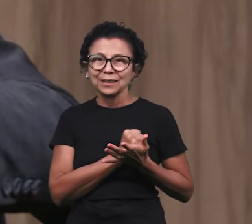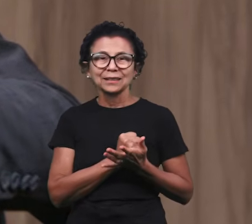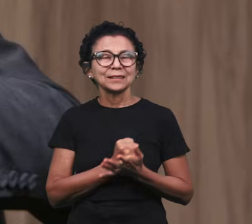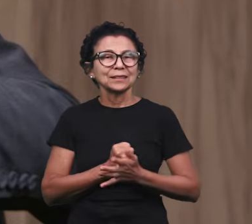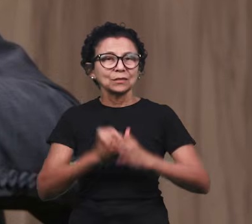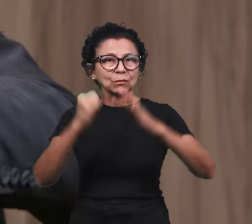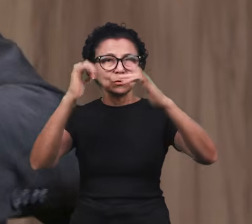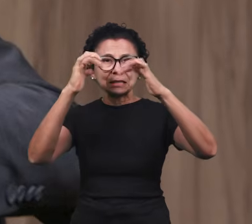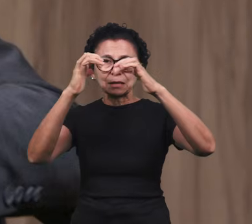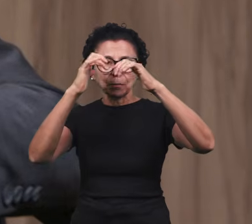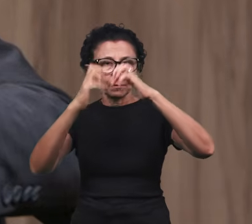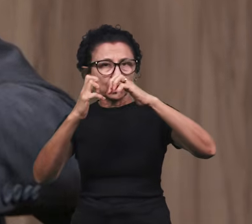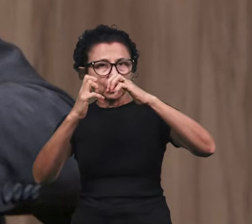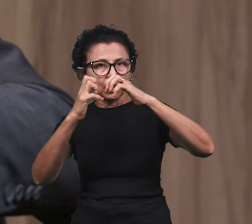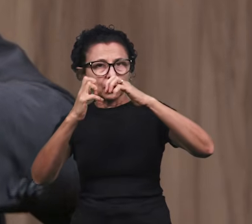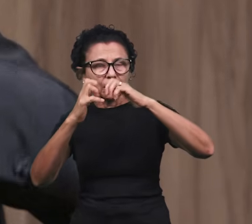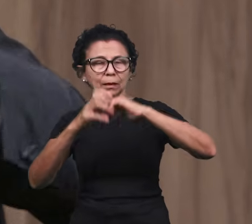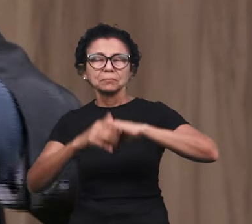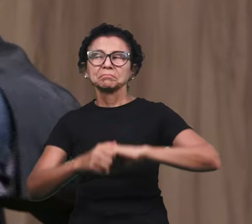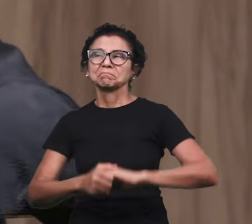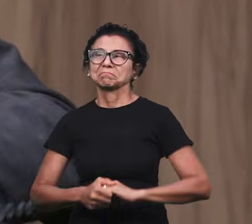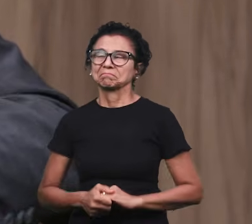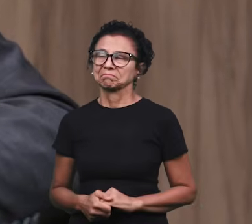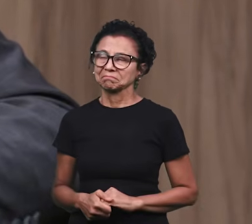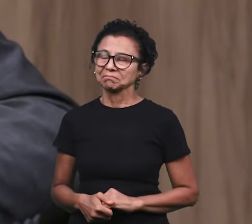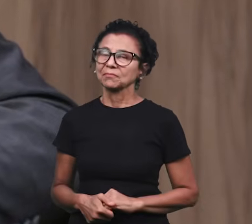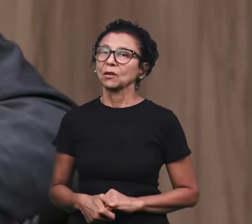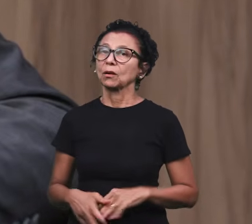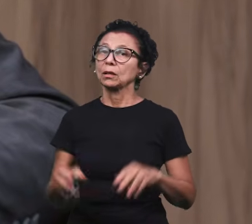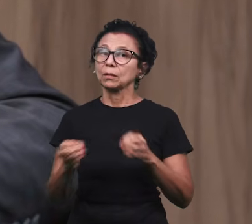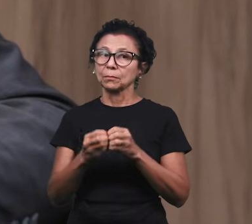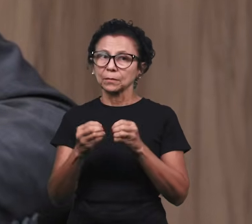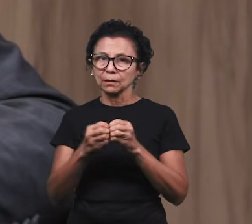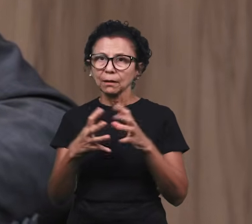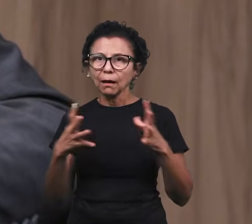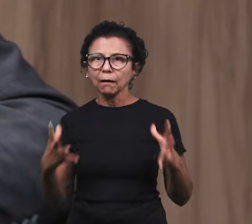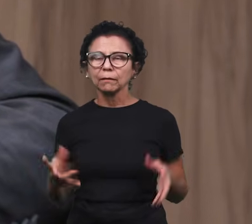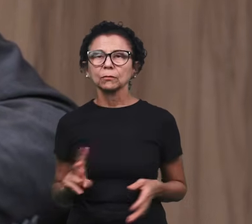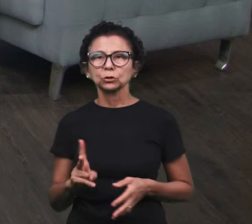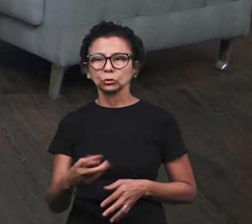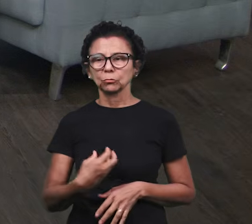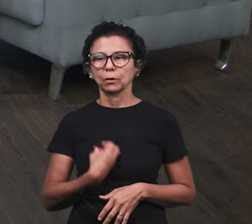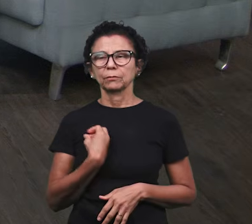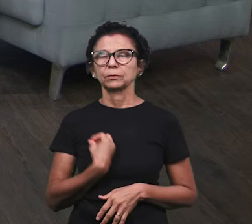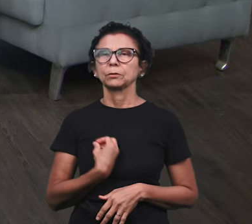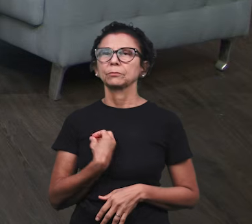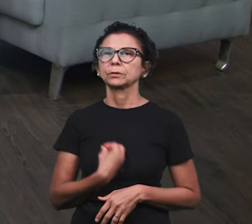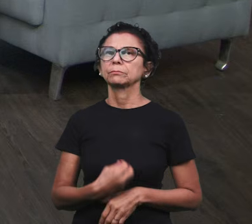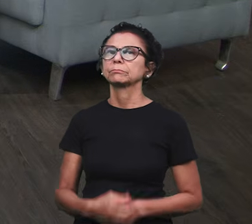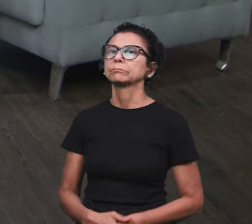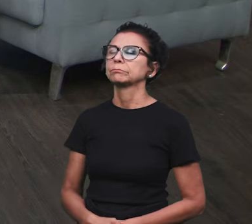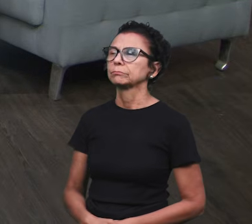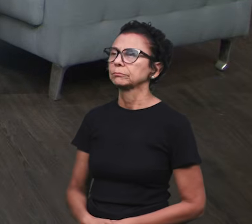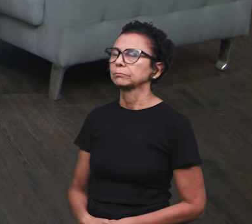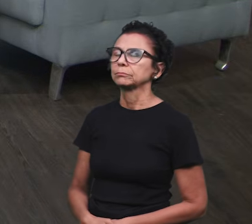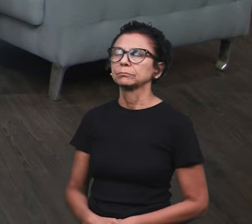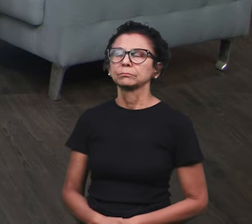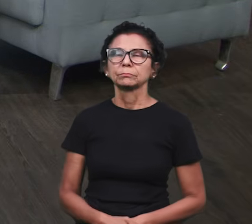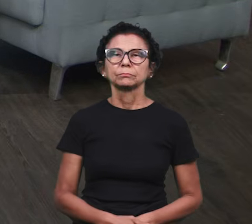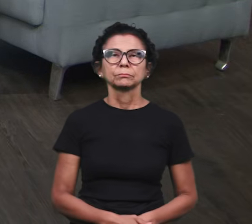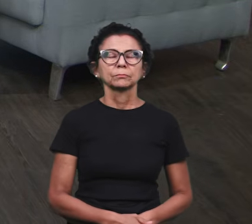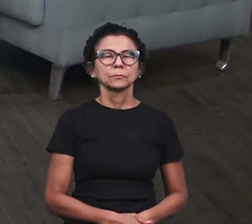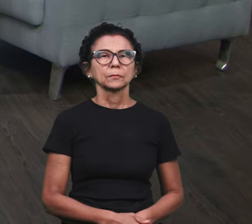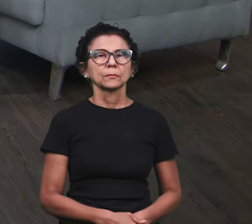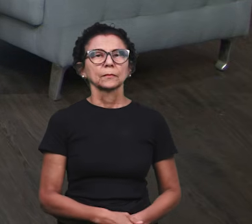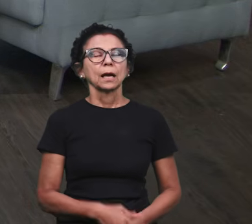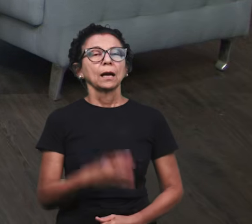porque não é simples, mas nós vivemos milagres, né? Glória a Deus, Constantemente. é isso mesmo. Só relembrando aqui aos irmãos essa experiência que nós